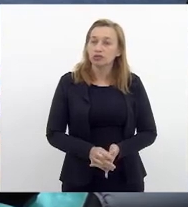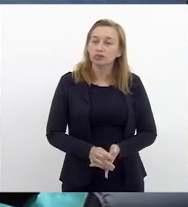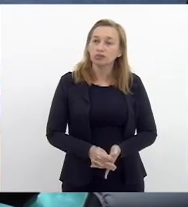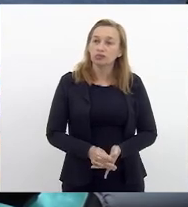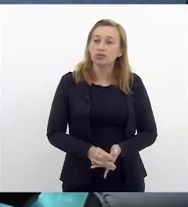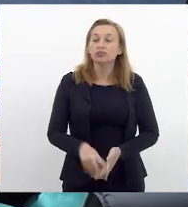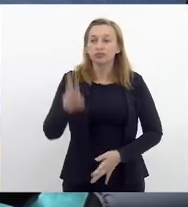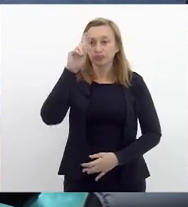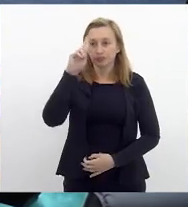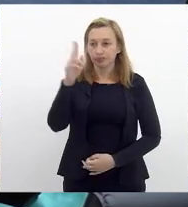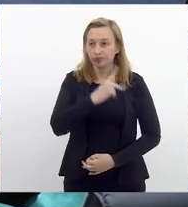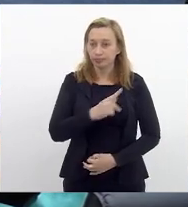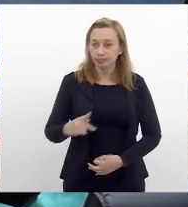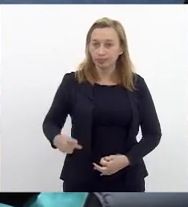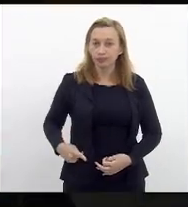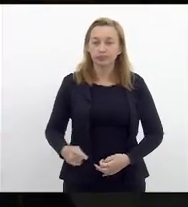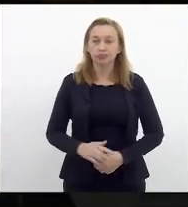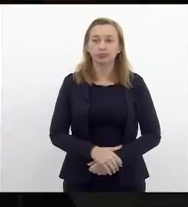Senhor presidente,